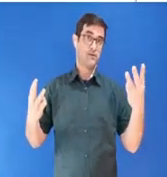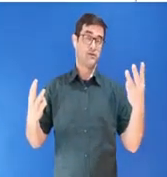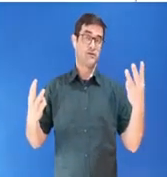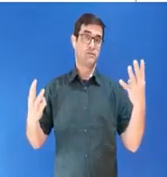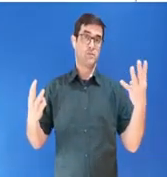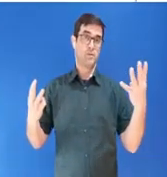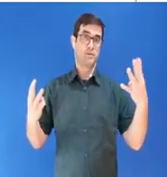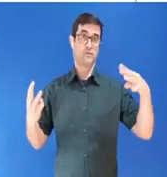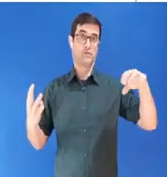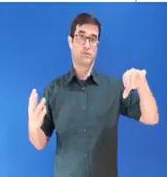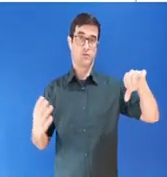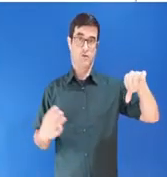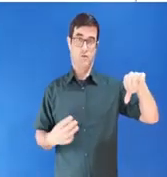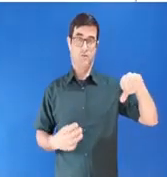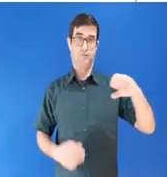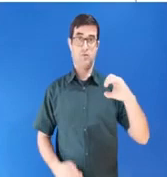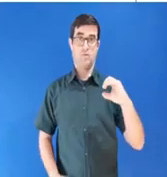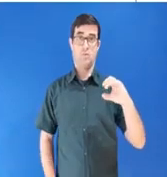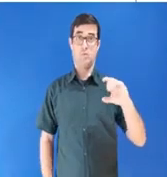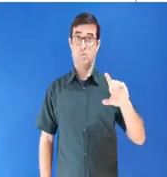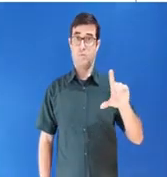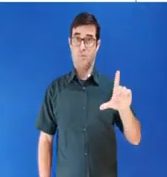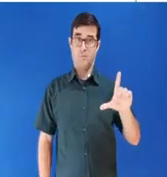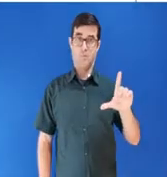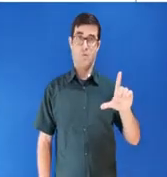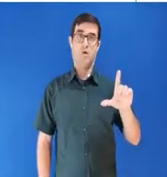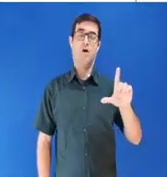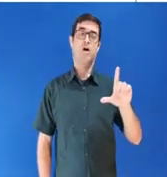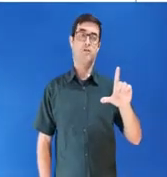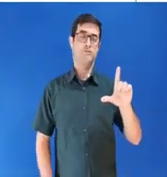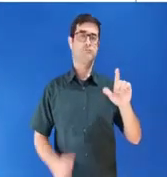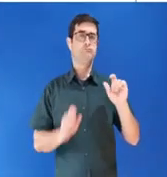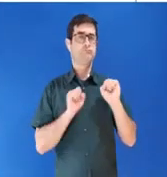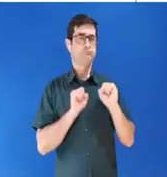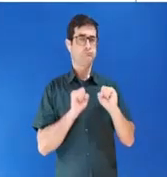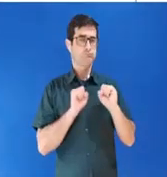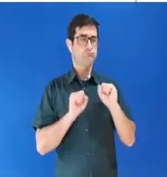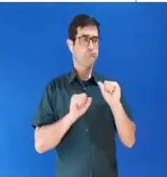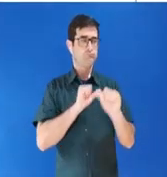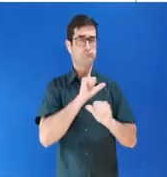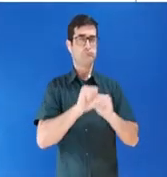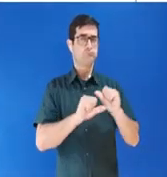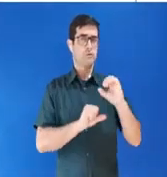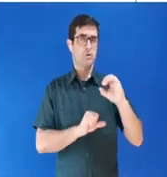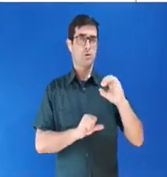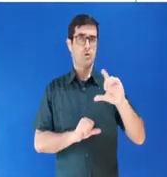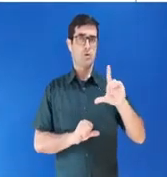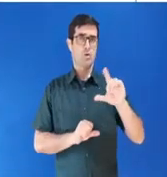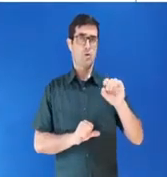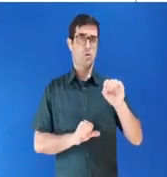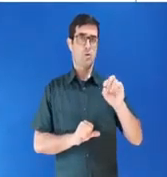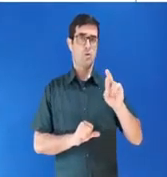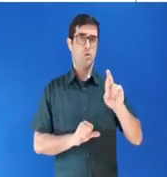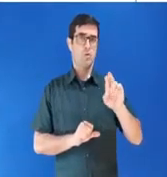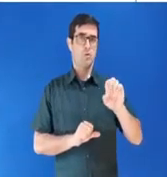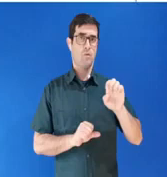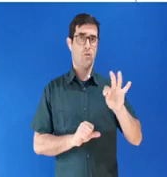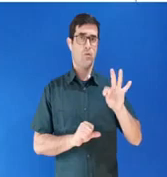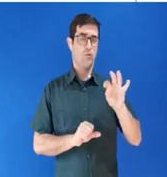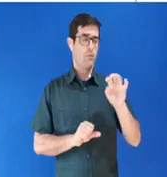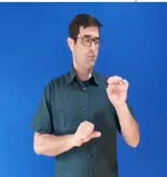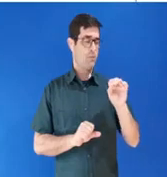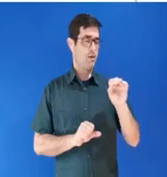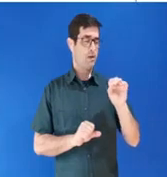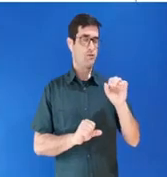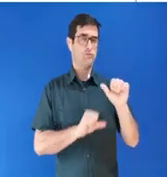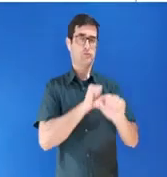grande tendência a formar um cloreto, ou seja, ficar com uma carga negativa, que é um ânion. E isso se justifica pela